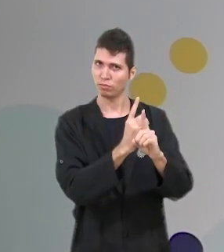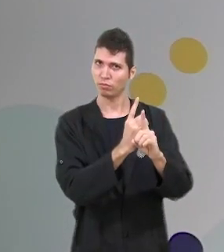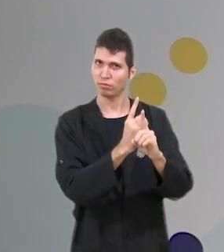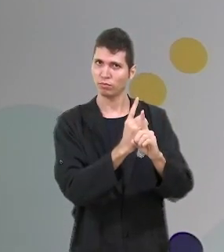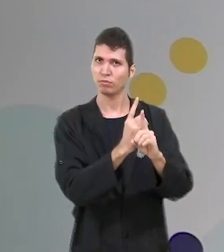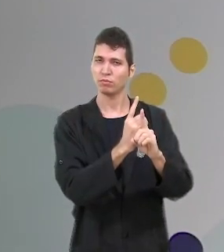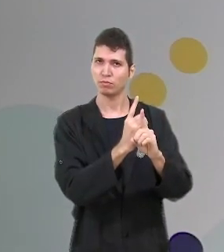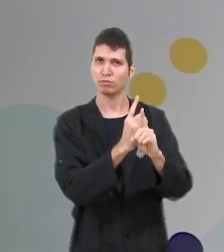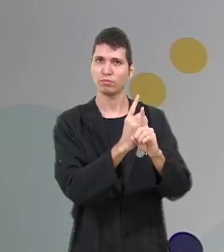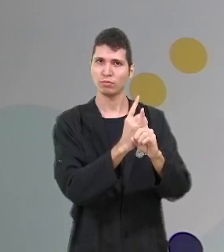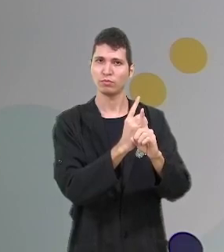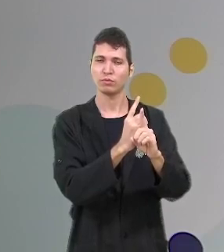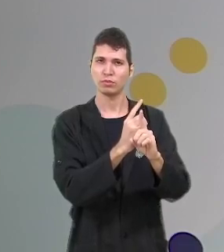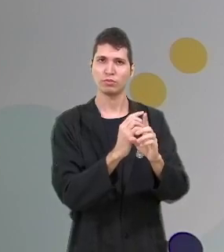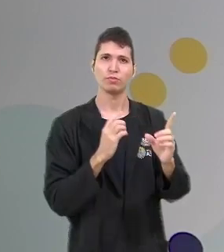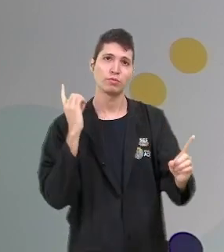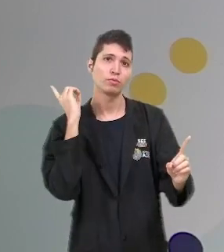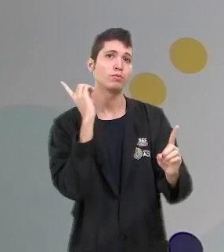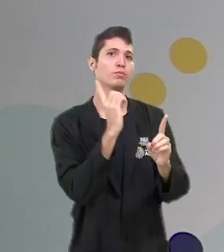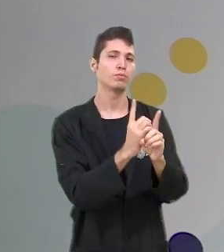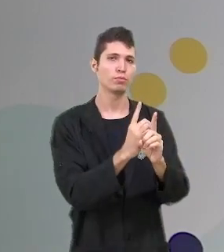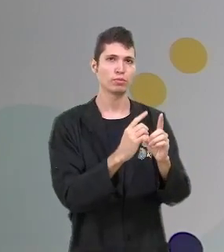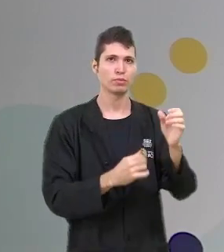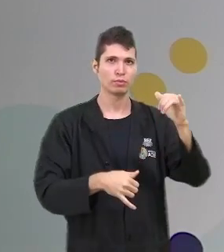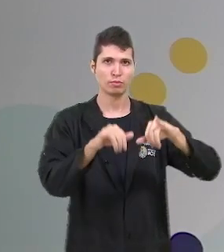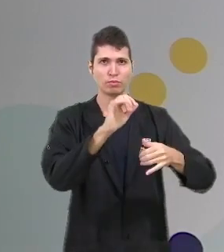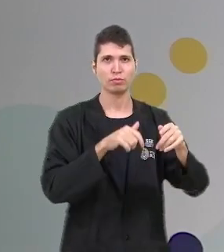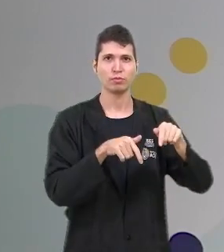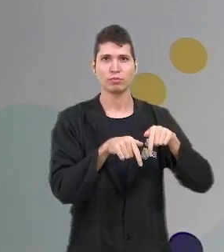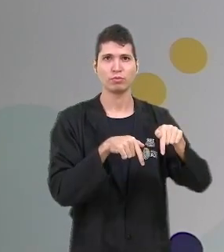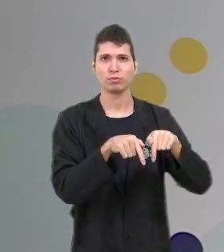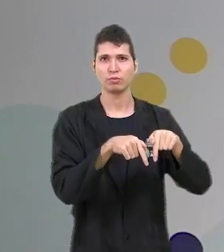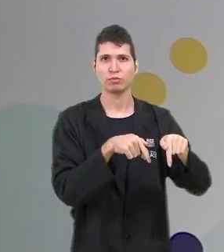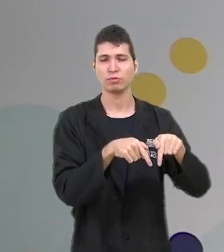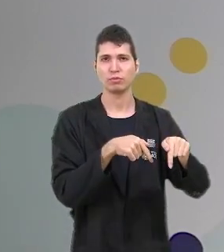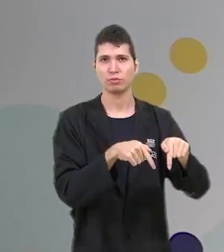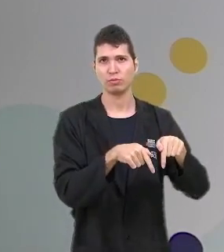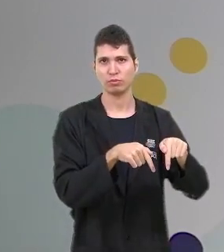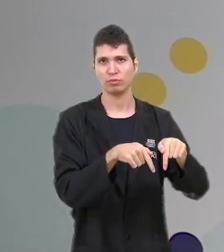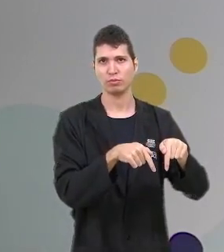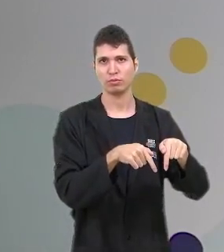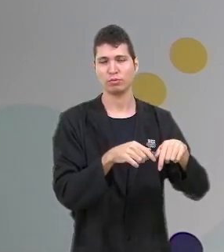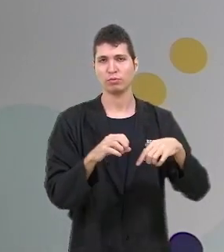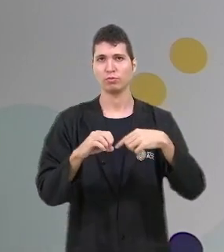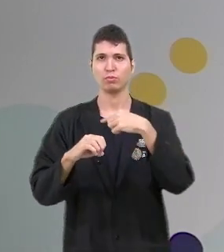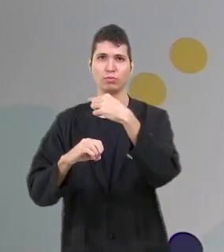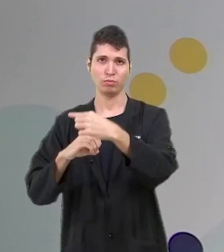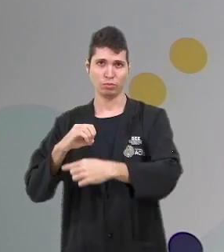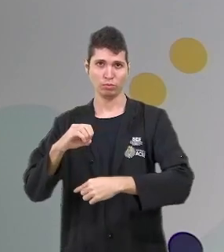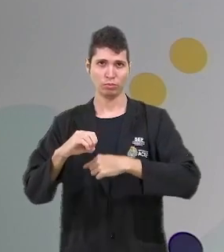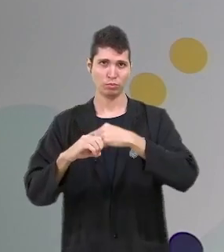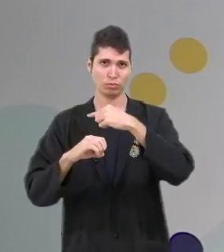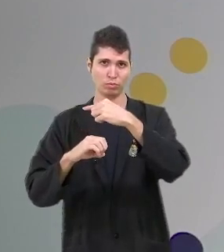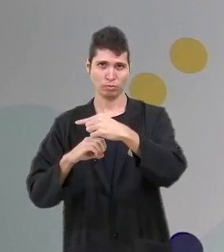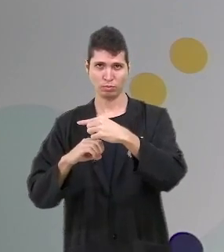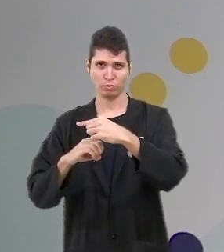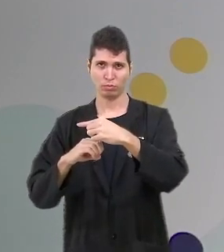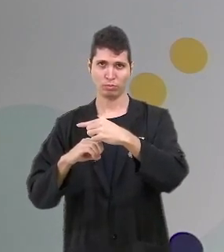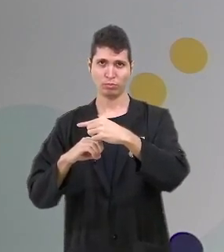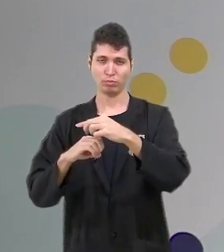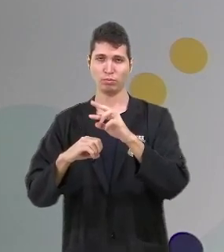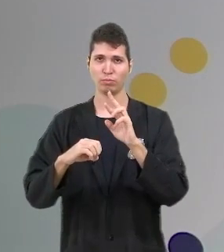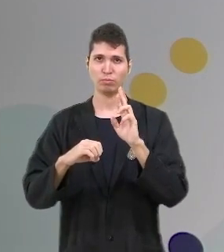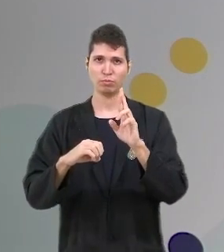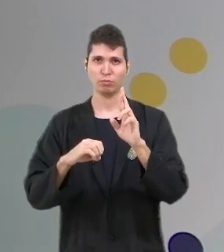afinidade desses elementos químicos de acordo com o lado oposto do raio atômico do elemento químico.